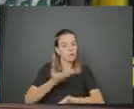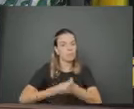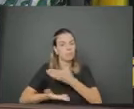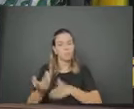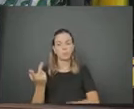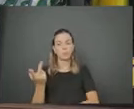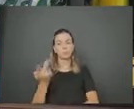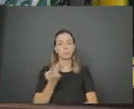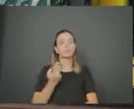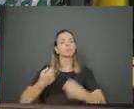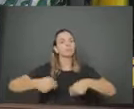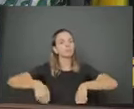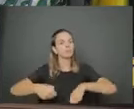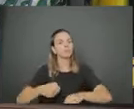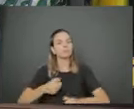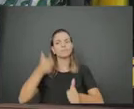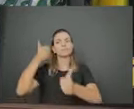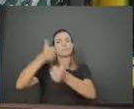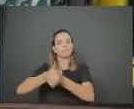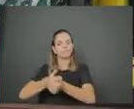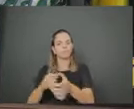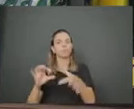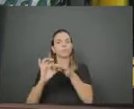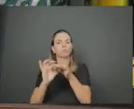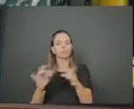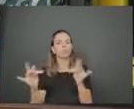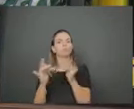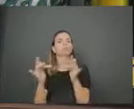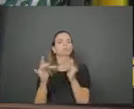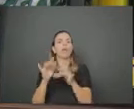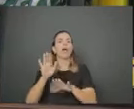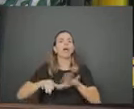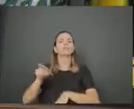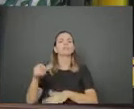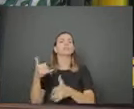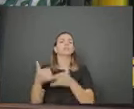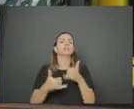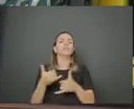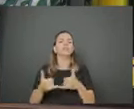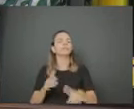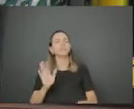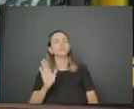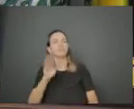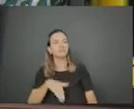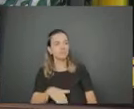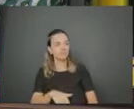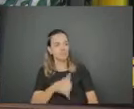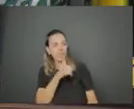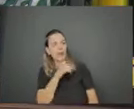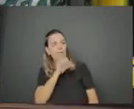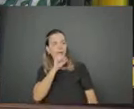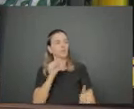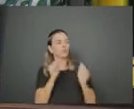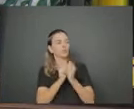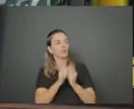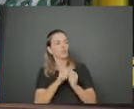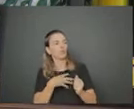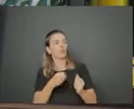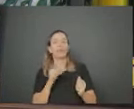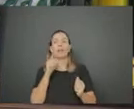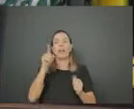próximo do outro. É, muitas vezes ele até brinca, né, nesse sentido, que fala assim, que a mãe está com o filho lá no supermercado, o